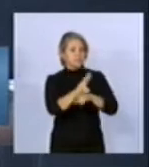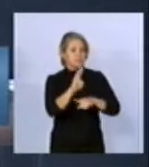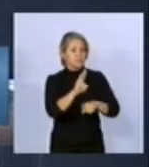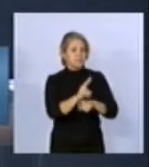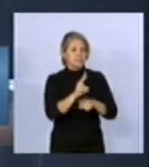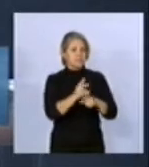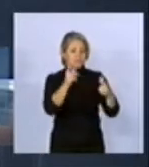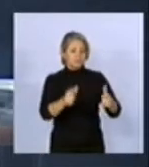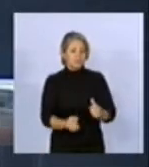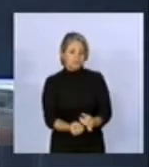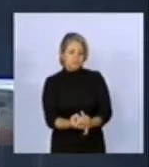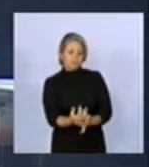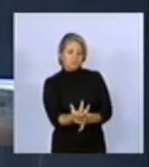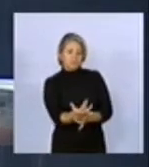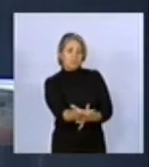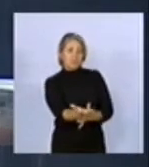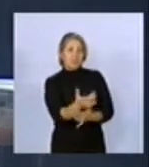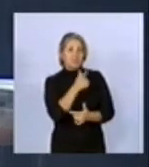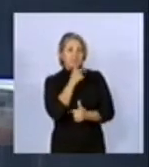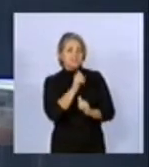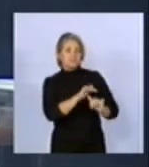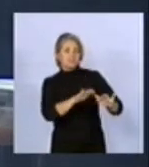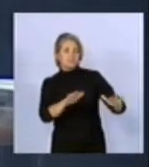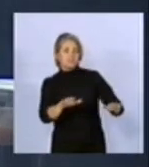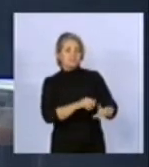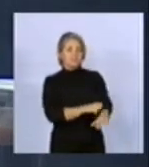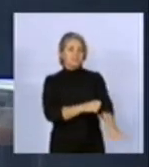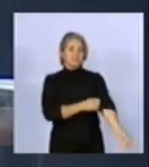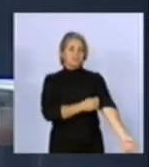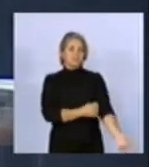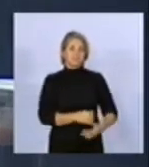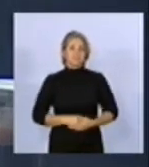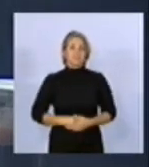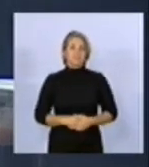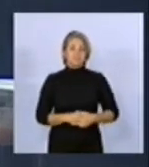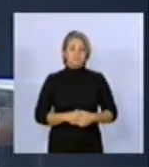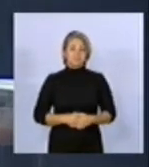com controle também de emissão de Caldas